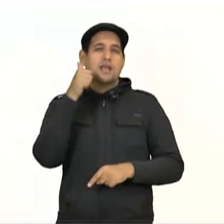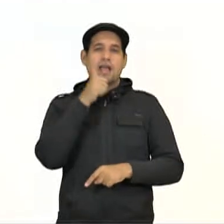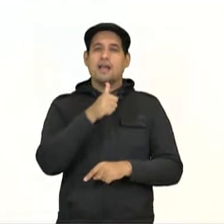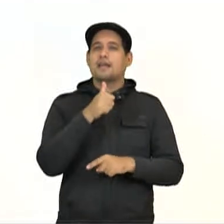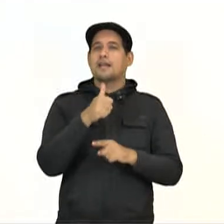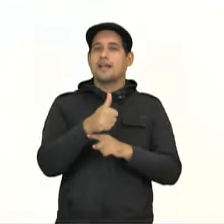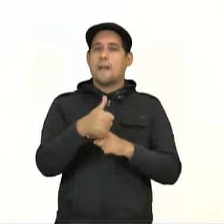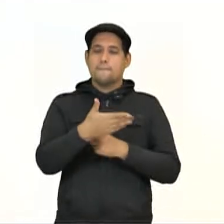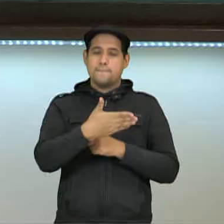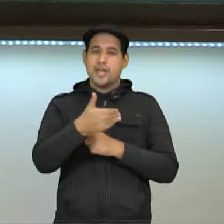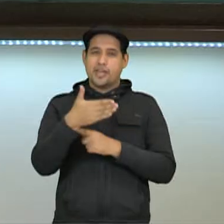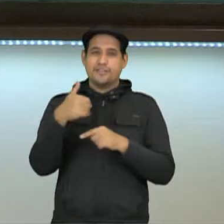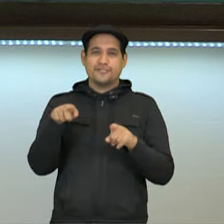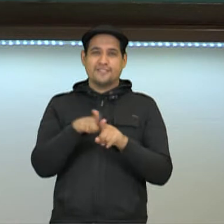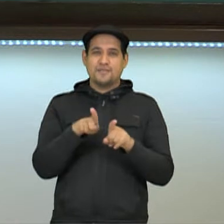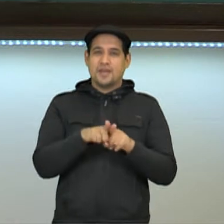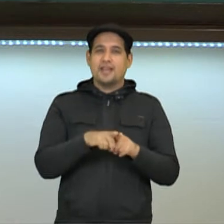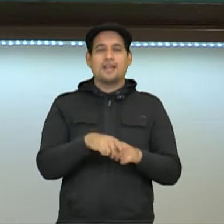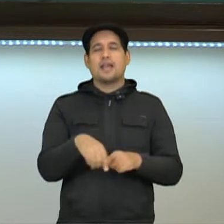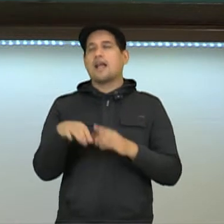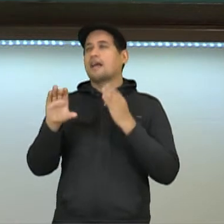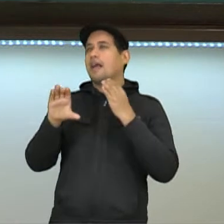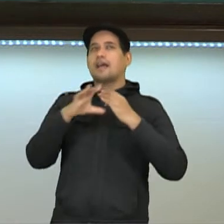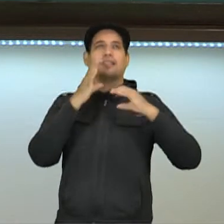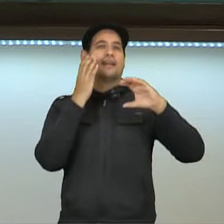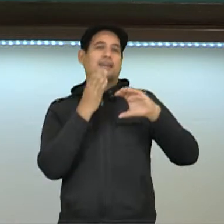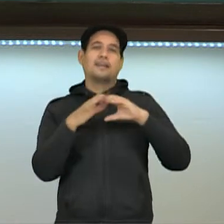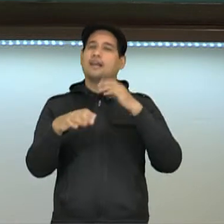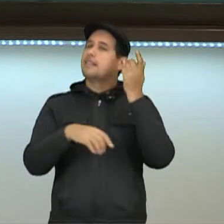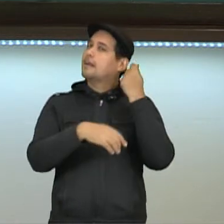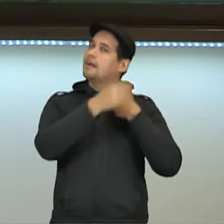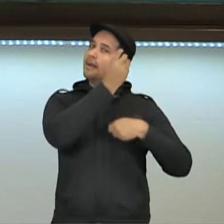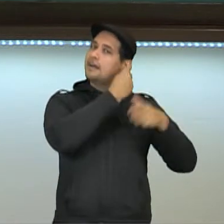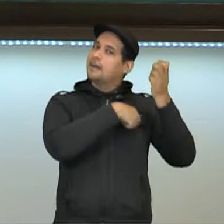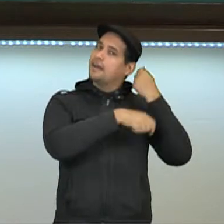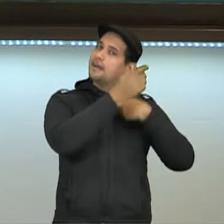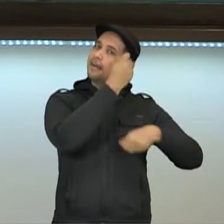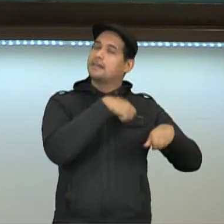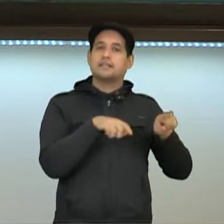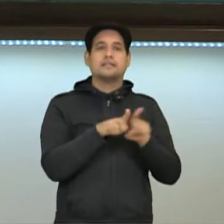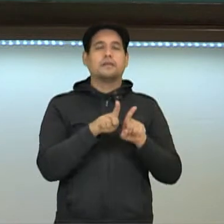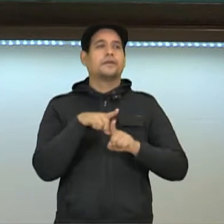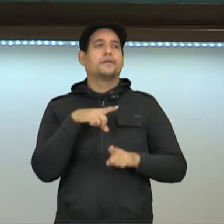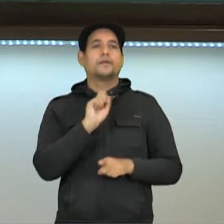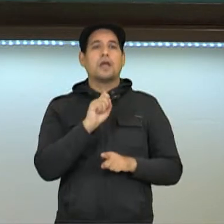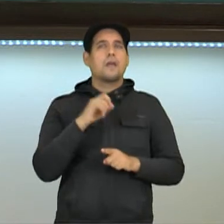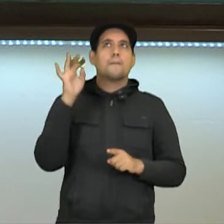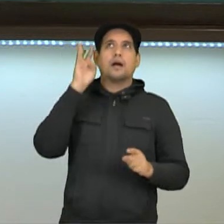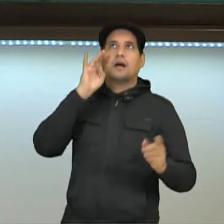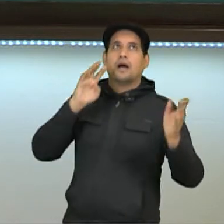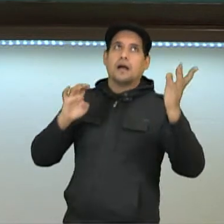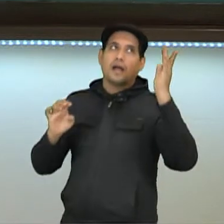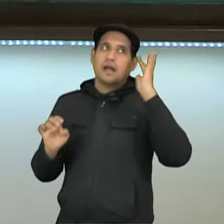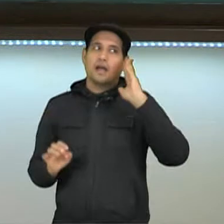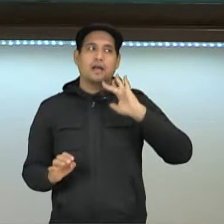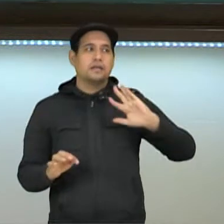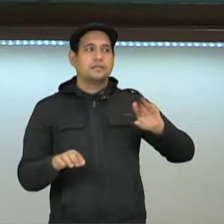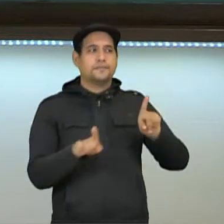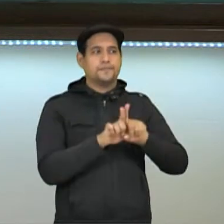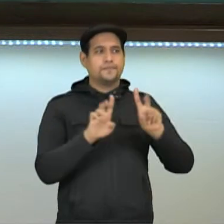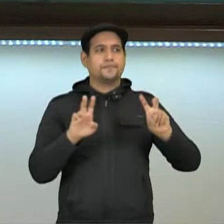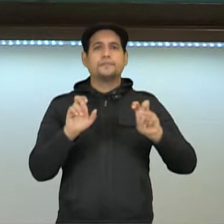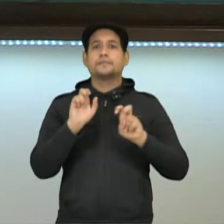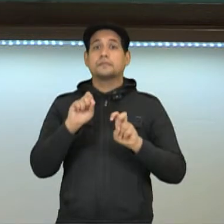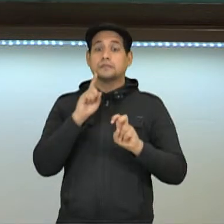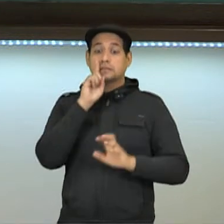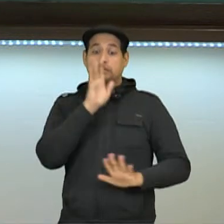ou seja, eles tinham um repertório imenso de crenças limitantes, né, de imaginação a respeito